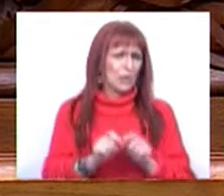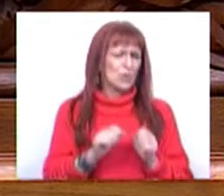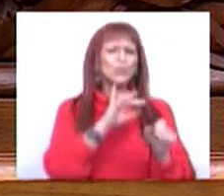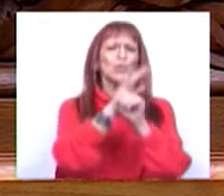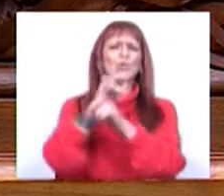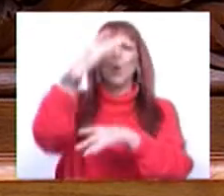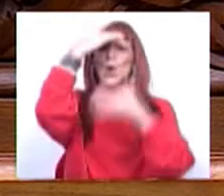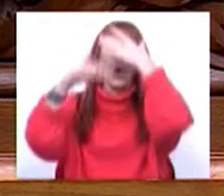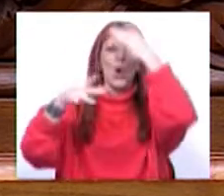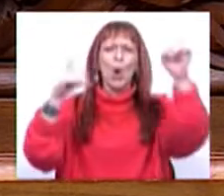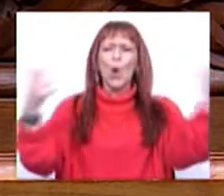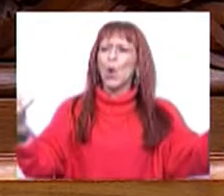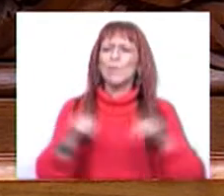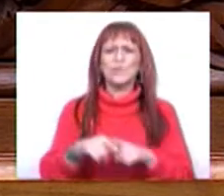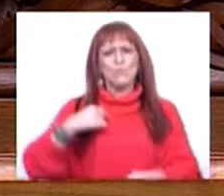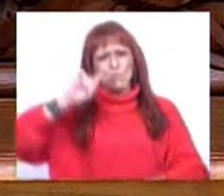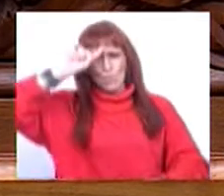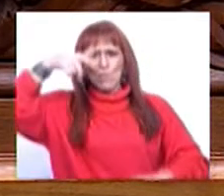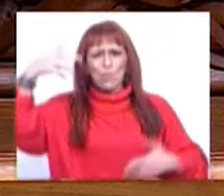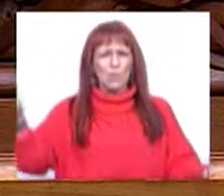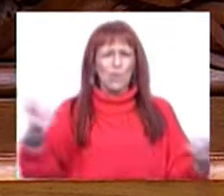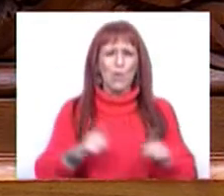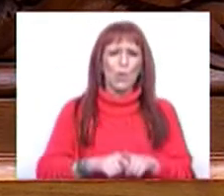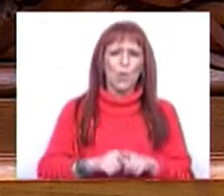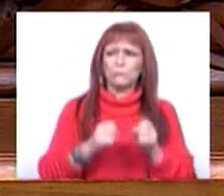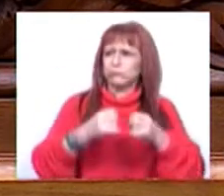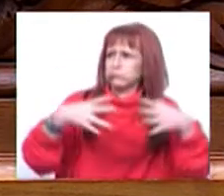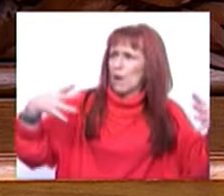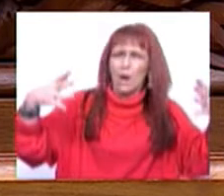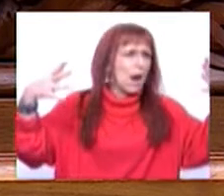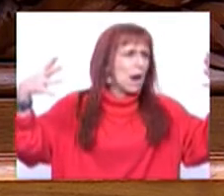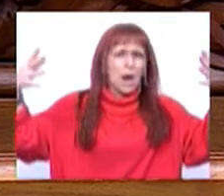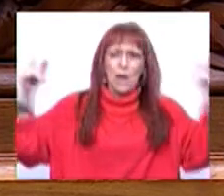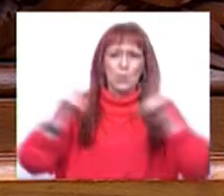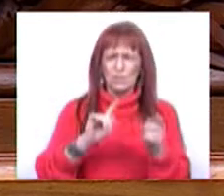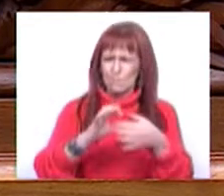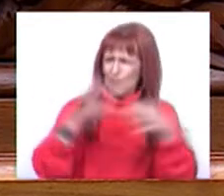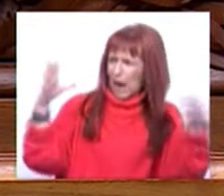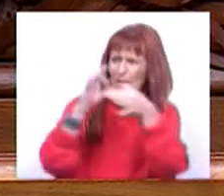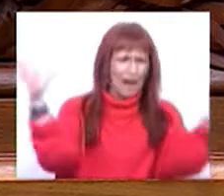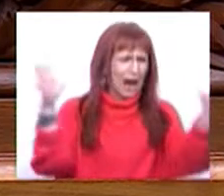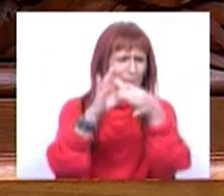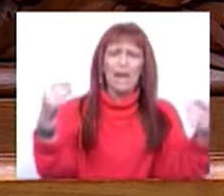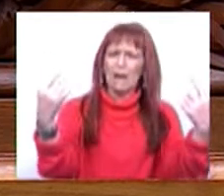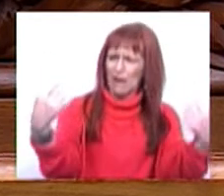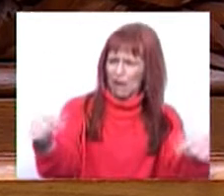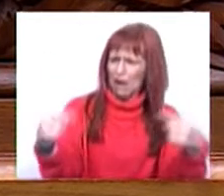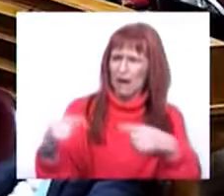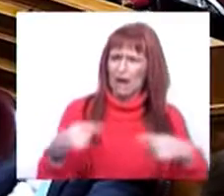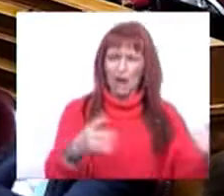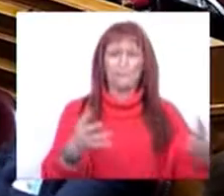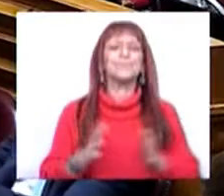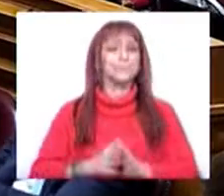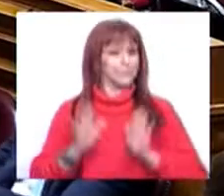múltiplas opiniões que, como sabemos, não só proliferam, como se contradizem frequentemente. E,